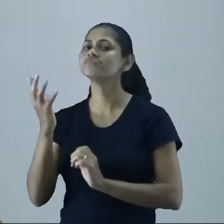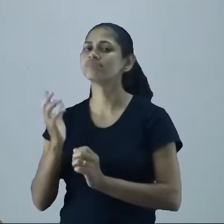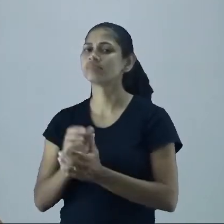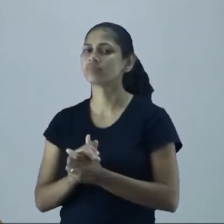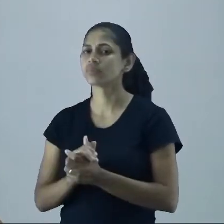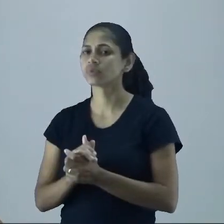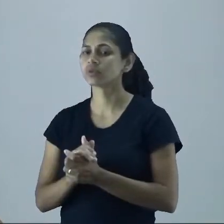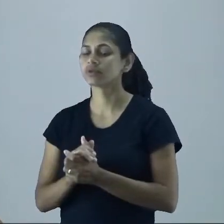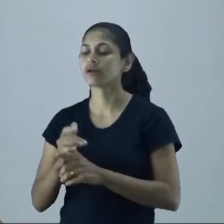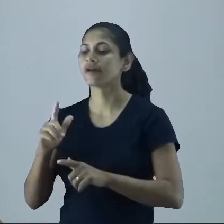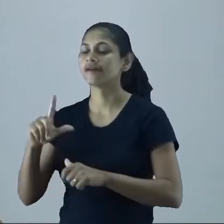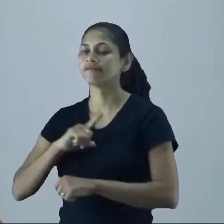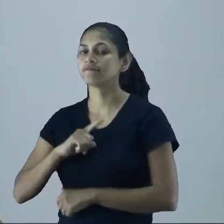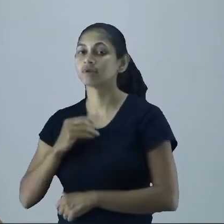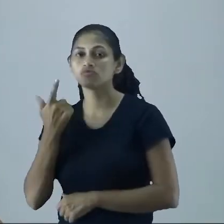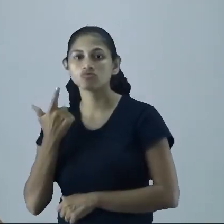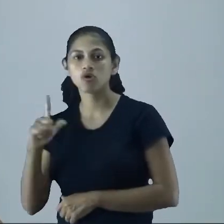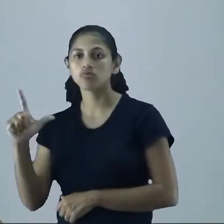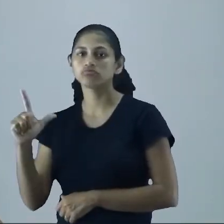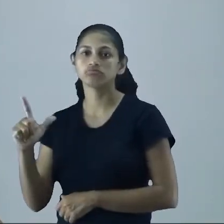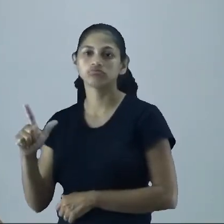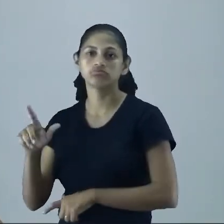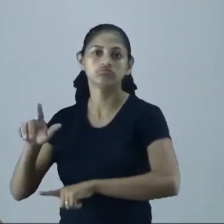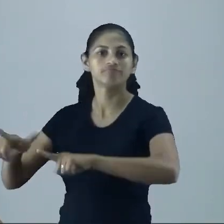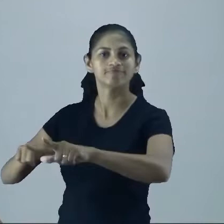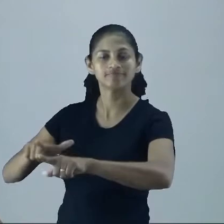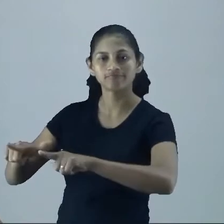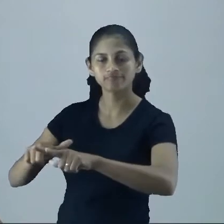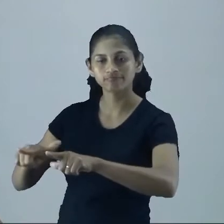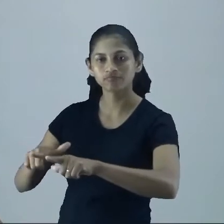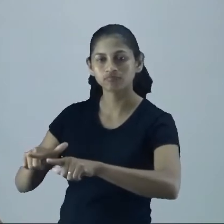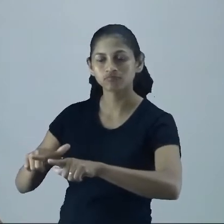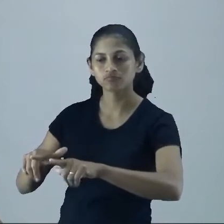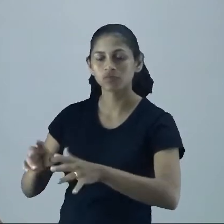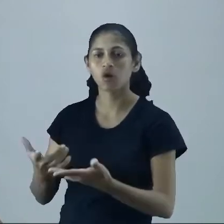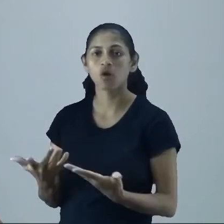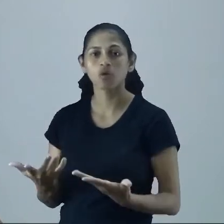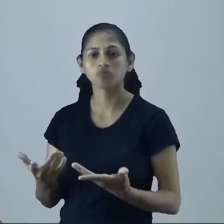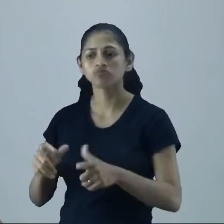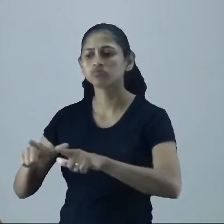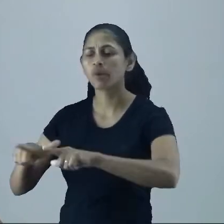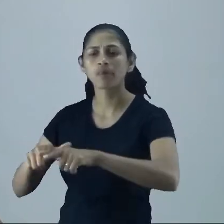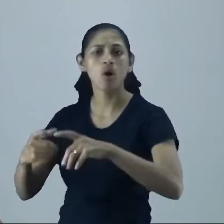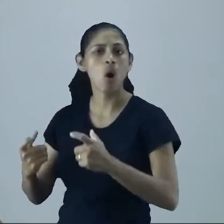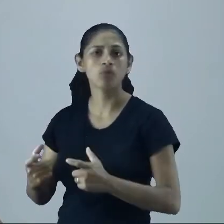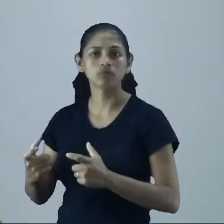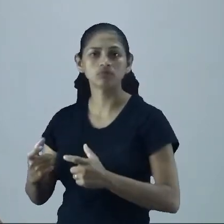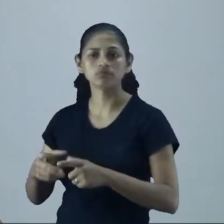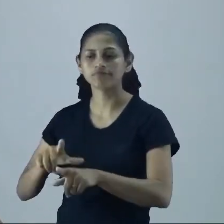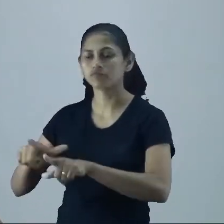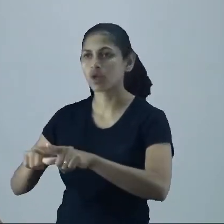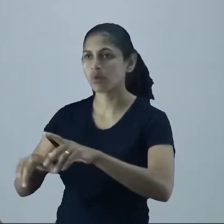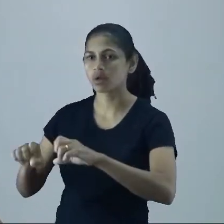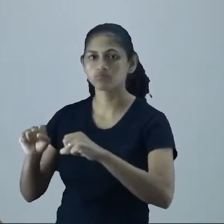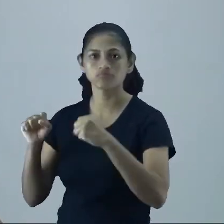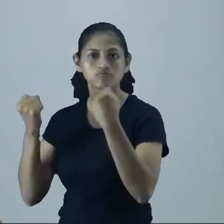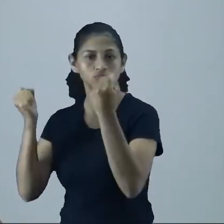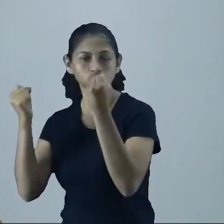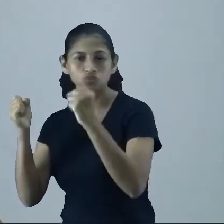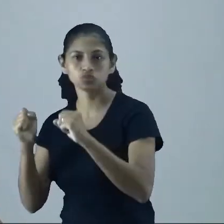tipo de emprego. Elas vão trabalhar em serviços prestados, elas vão trabalhar na indústria, elas vão trabalhar